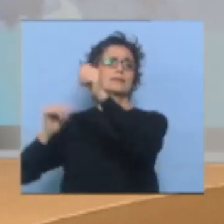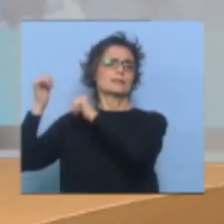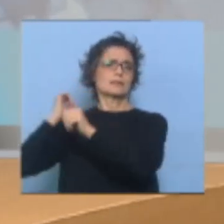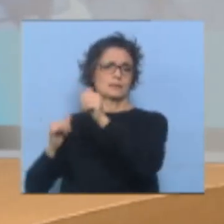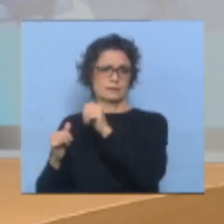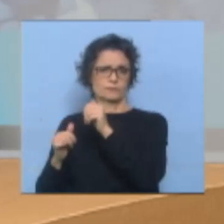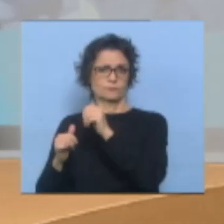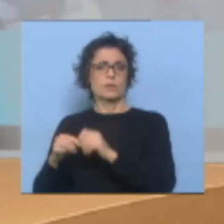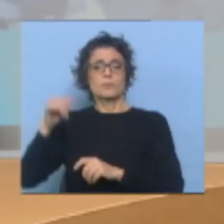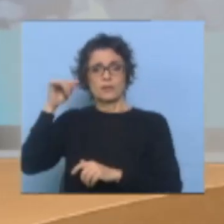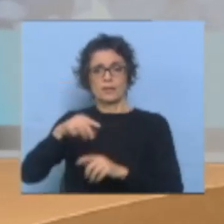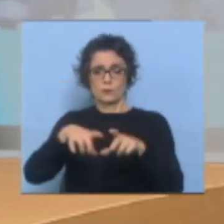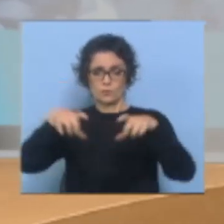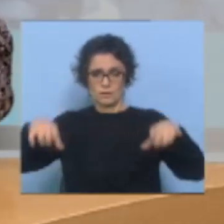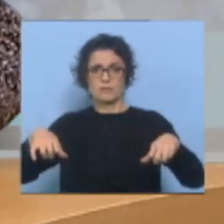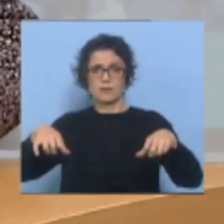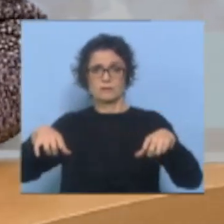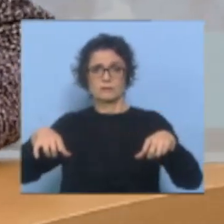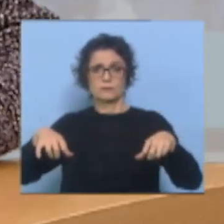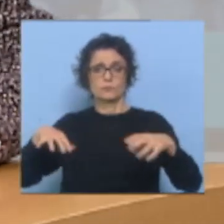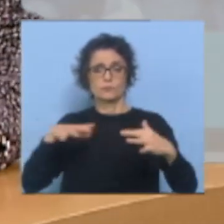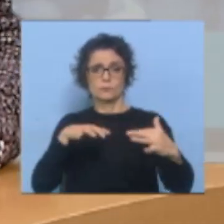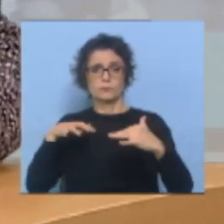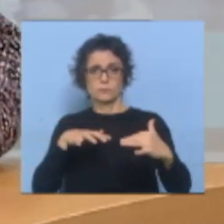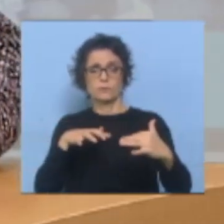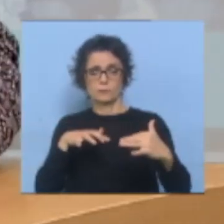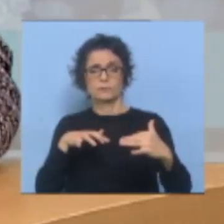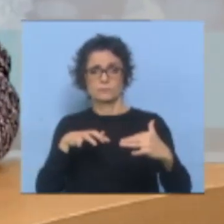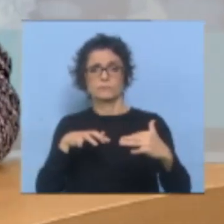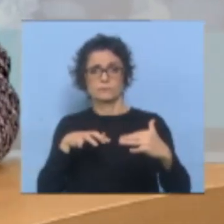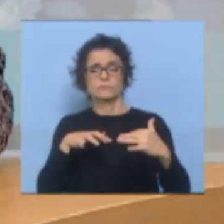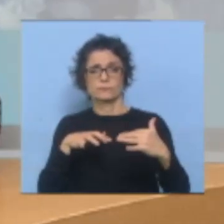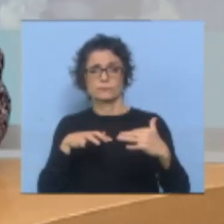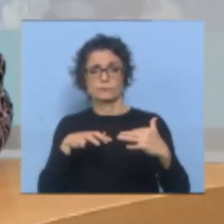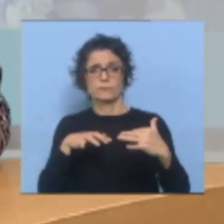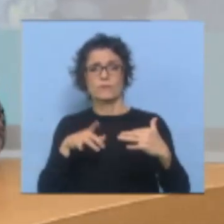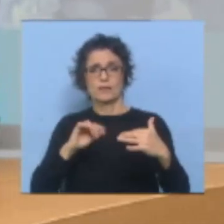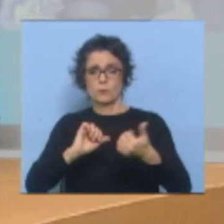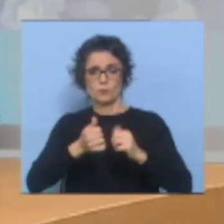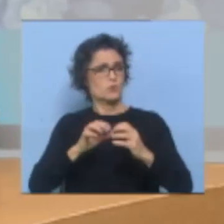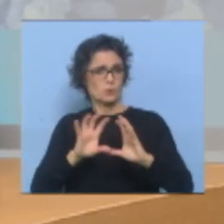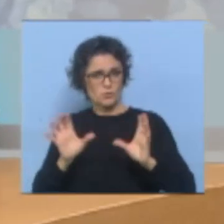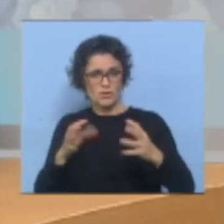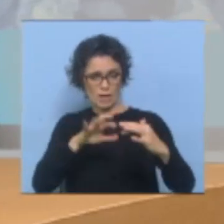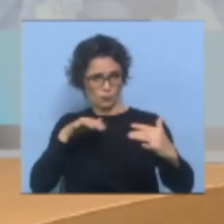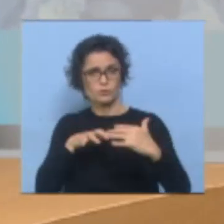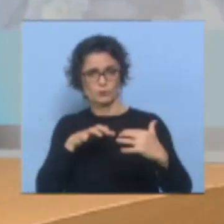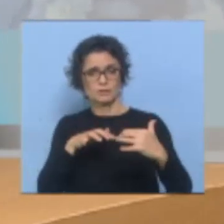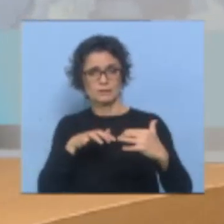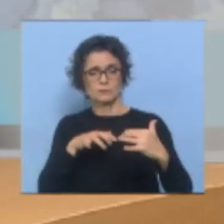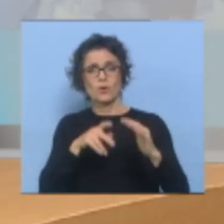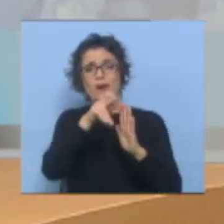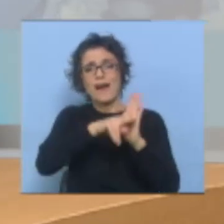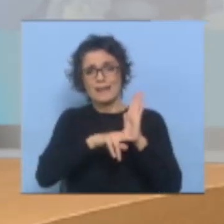se passavam a aplicar no estádio e em todo o fenómeno futebolístico as